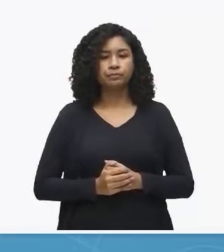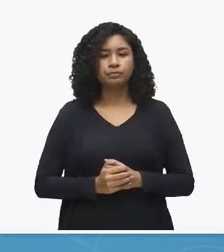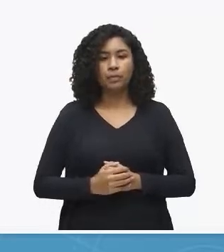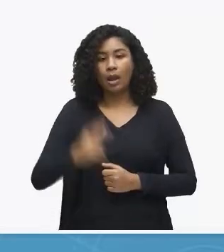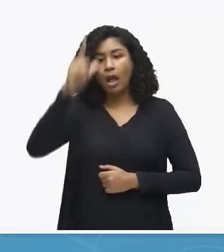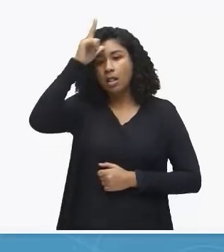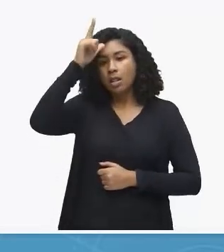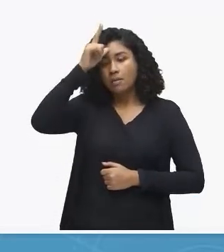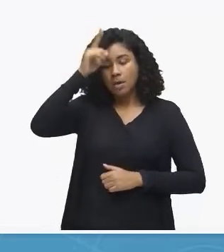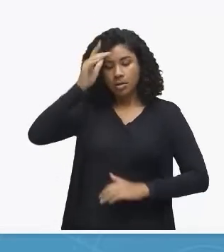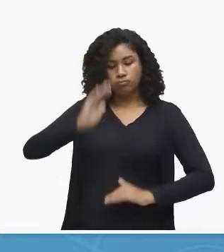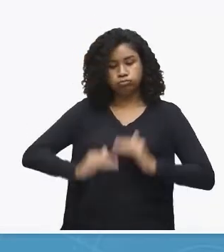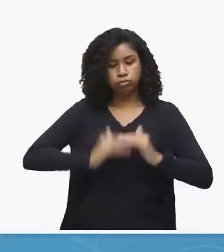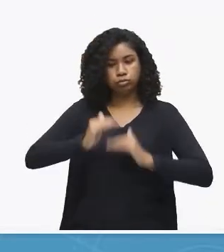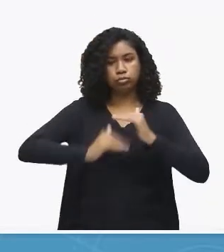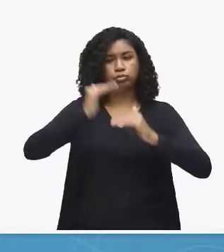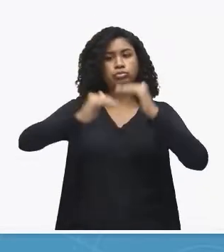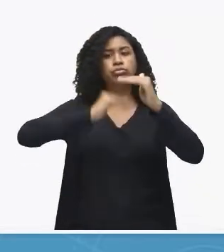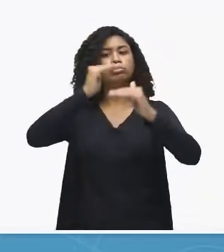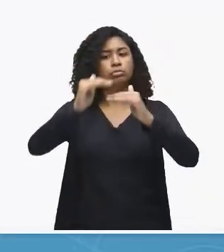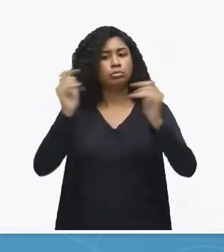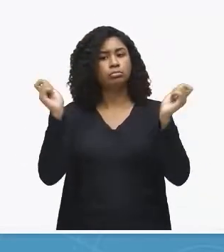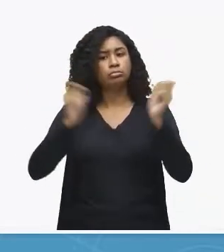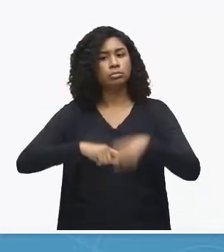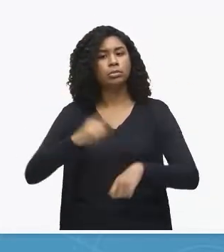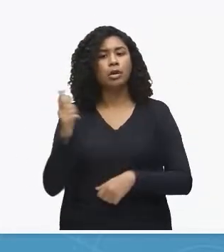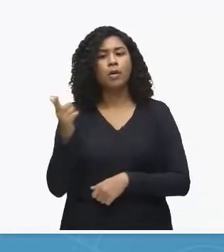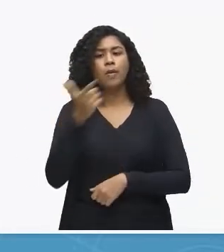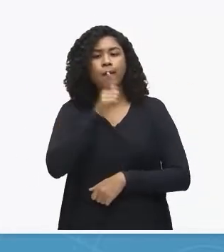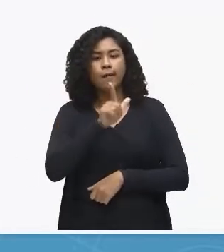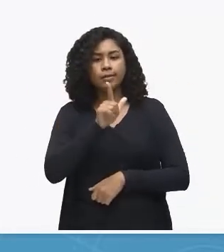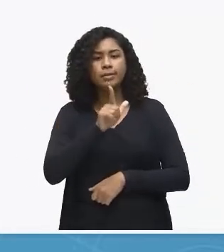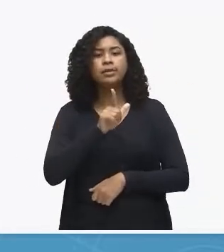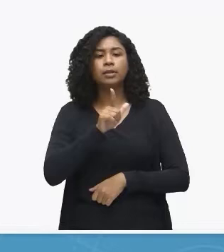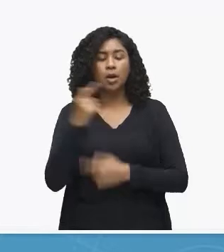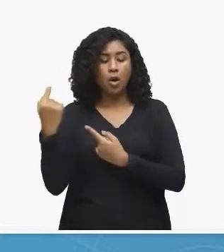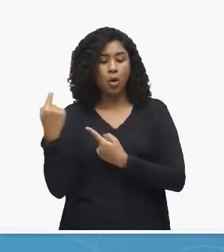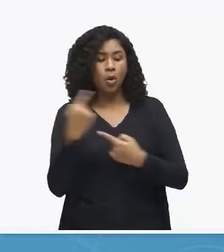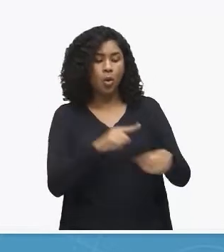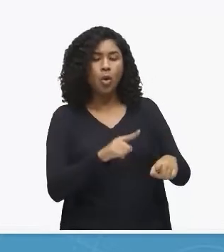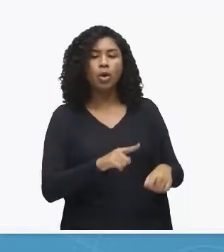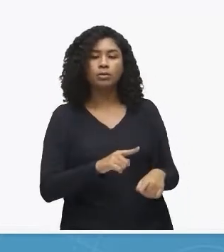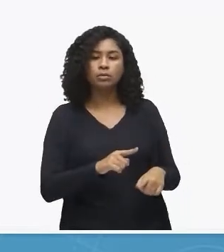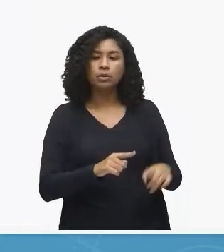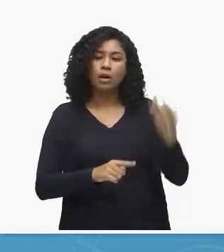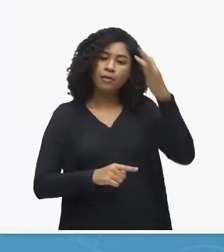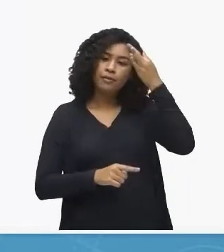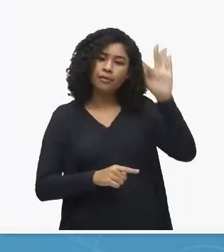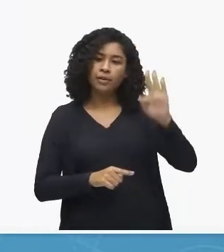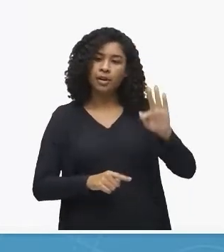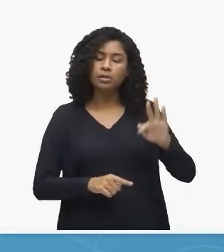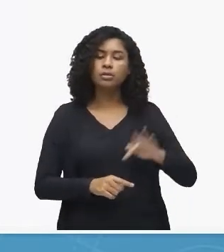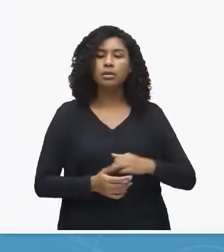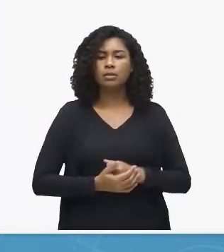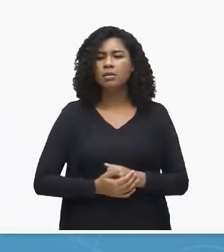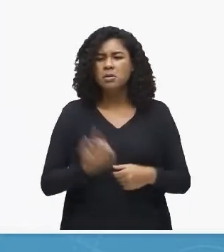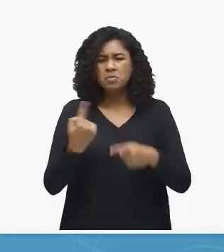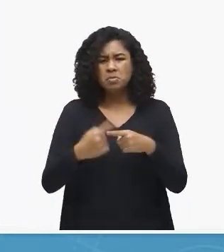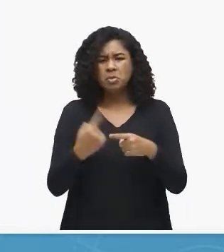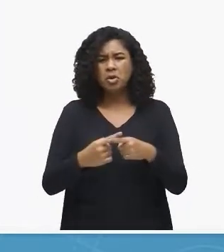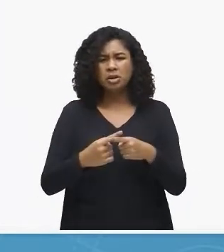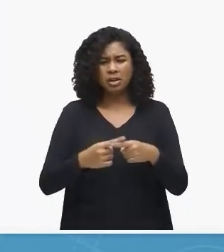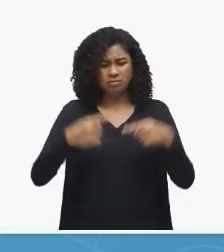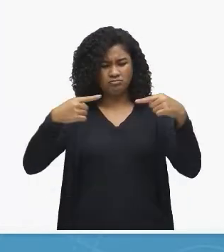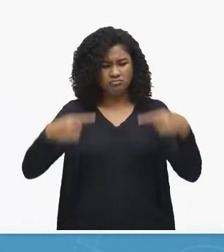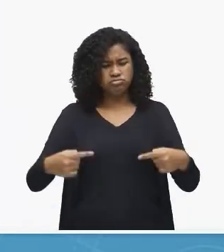Alemanha traz um revanchismo, como eu falei para vocês, com a França. Então, por que que a Alemanha e a França estavam de lados opostos? Lá na frente